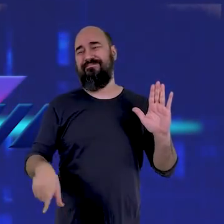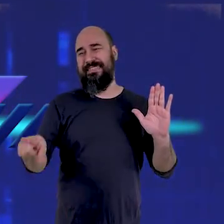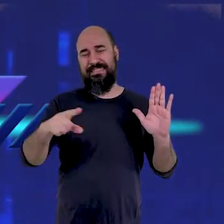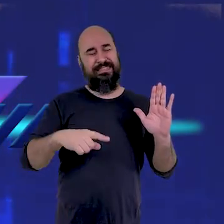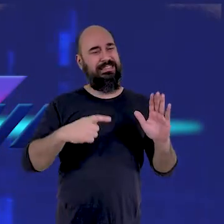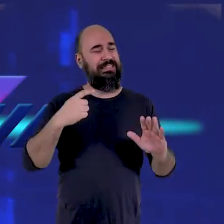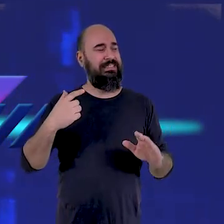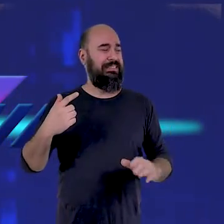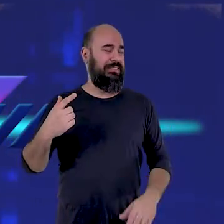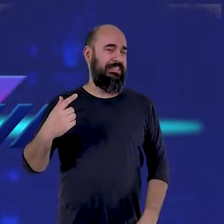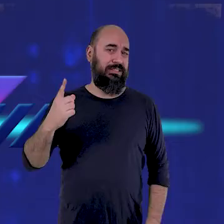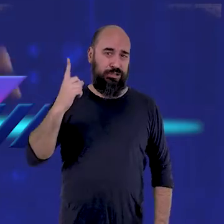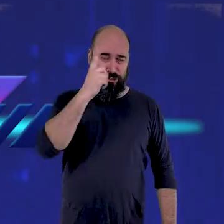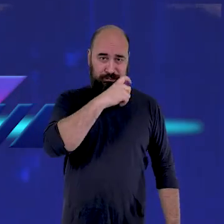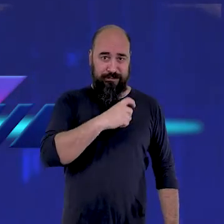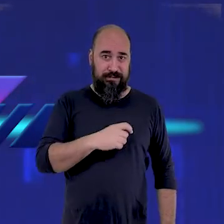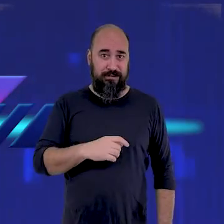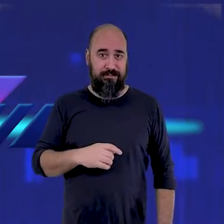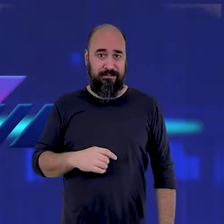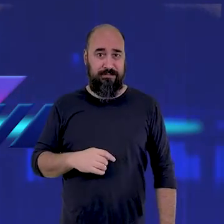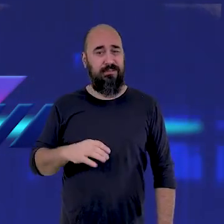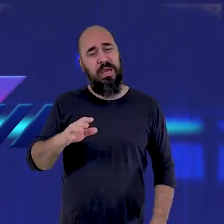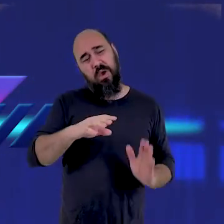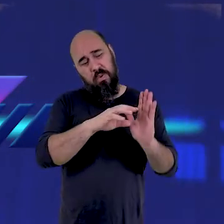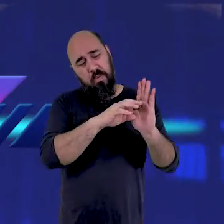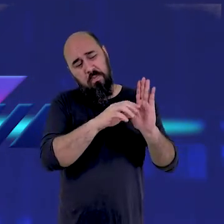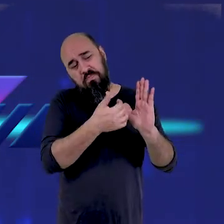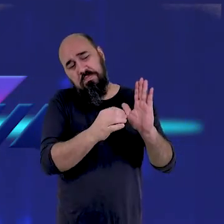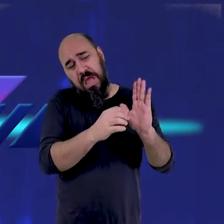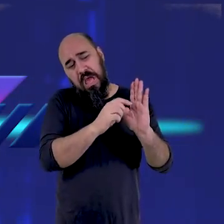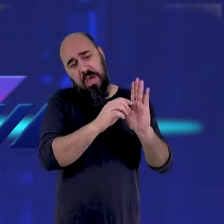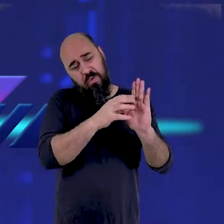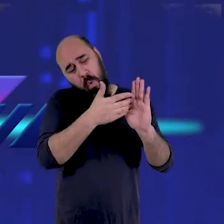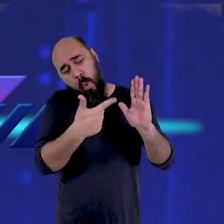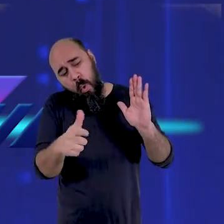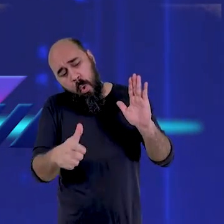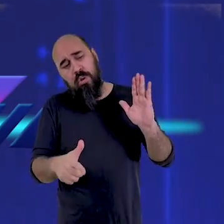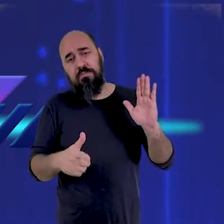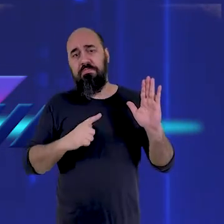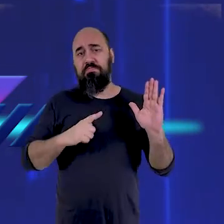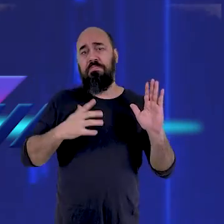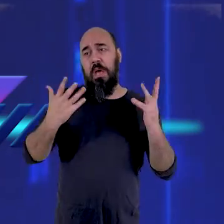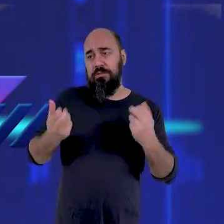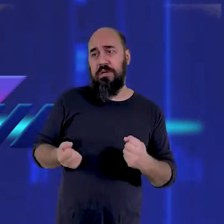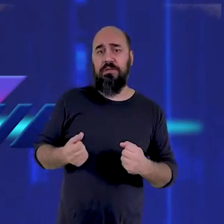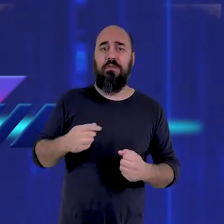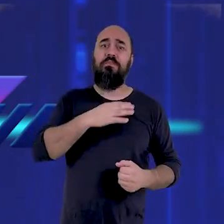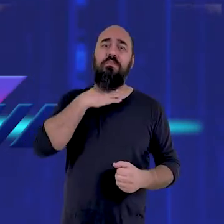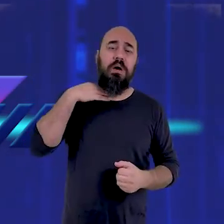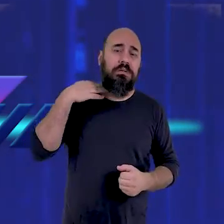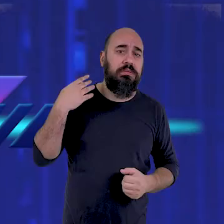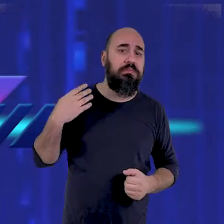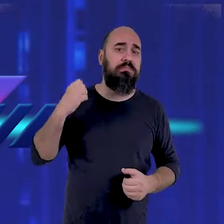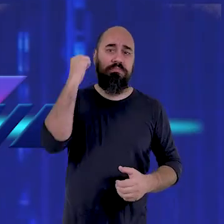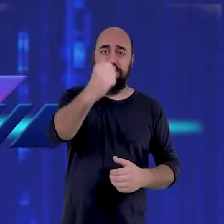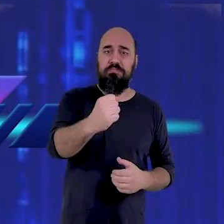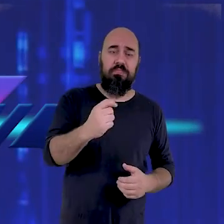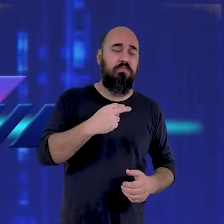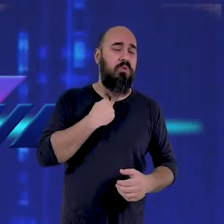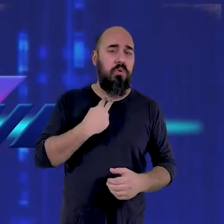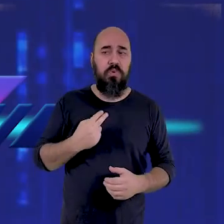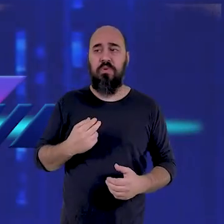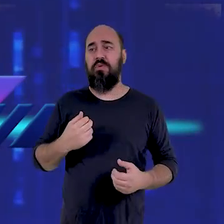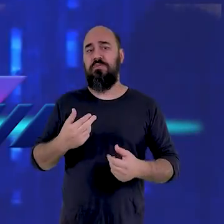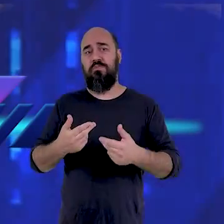10 mandamentos. É aquele que guarda toda a lei. E é por isso que Deus está colocando esse programa, essa transmissão, agora na sua